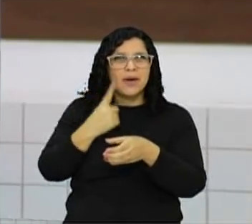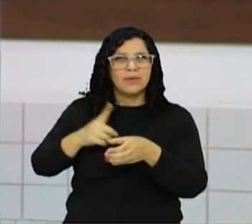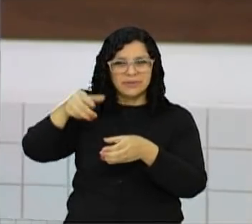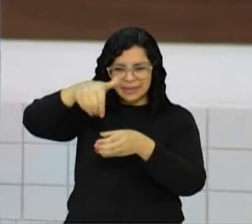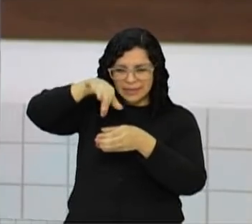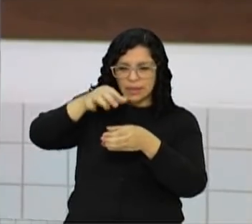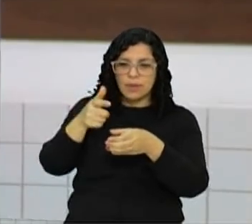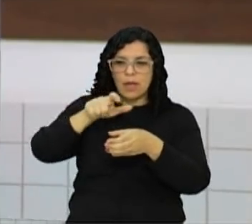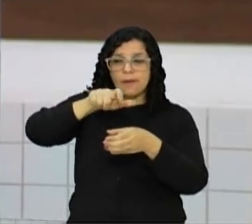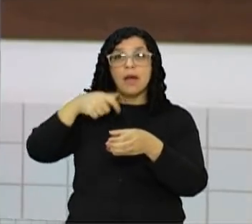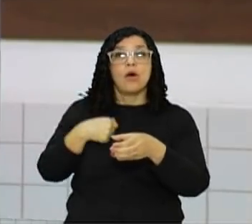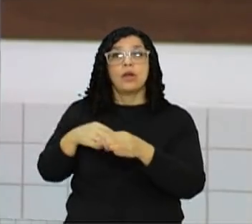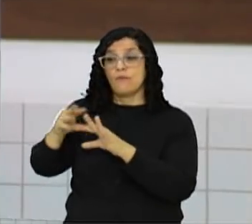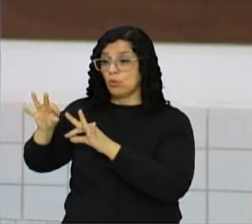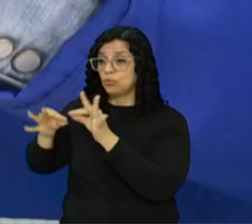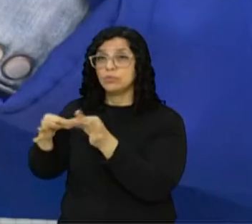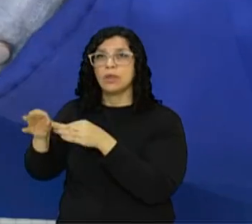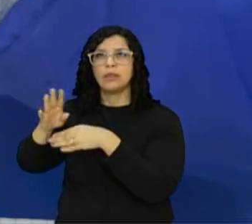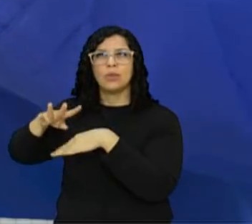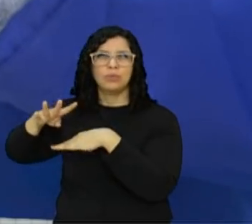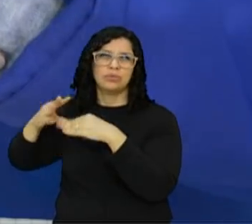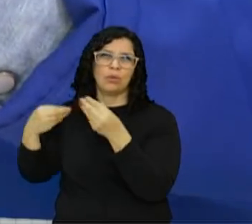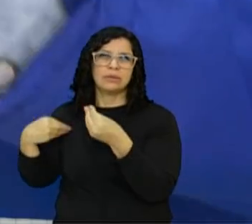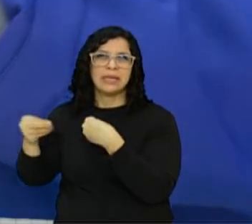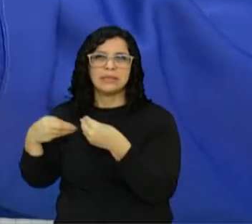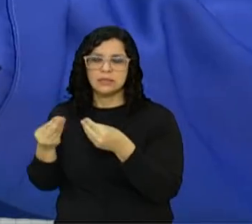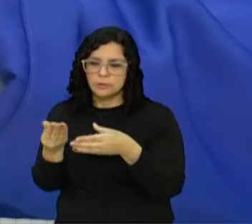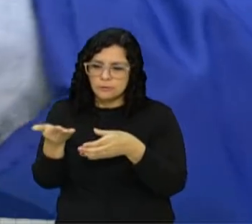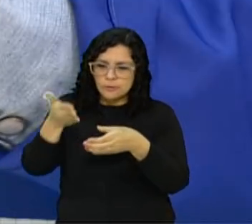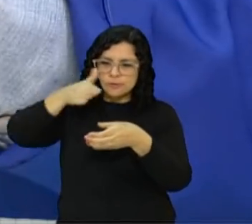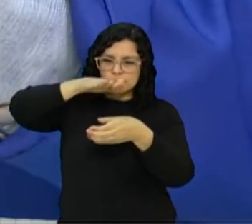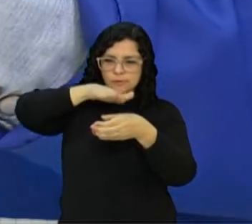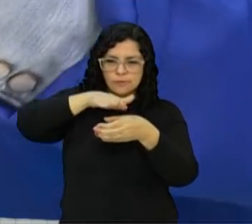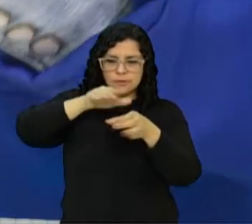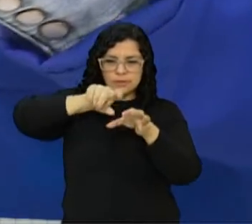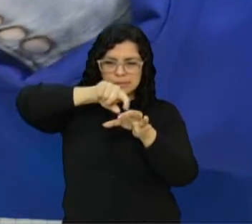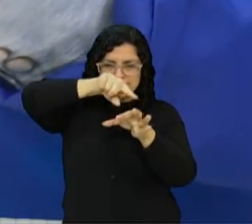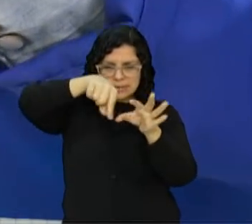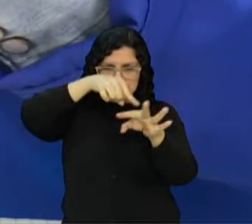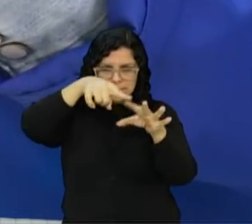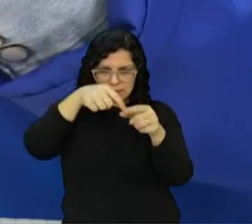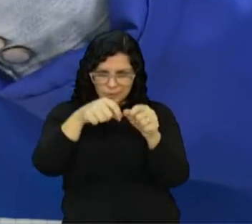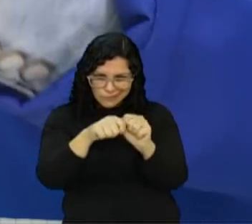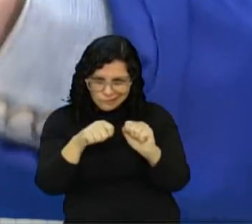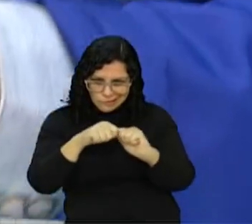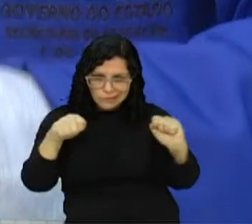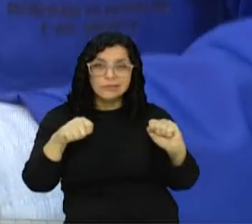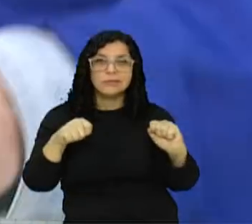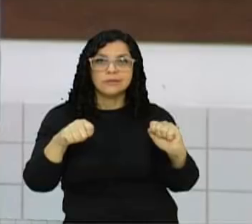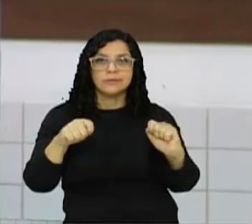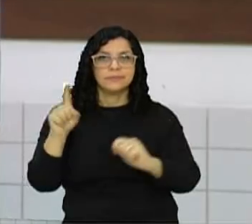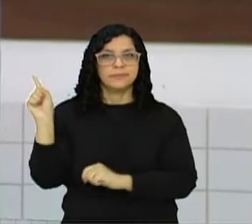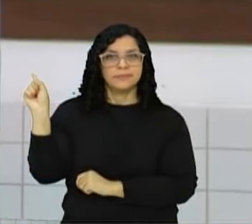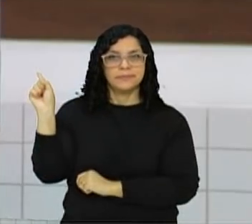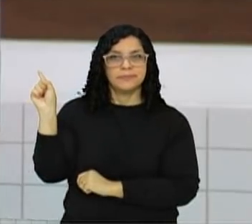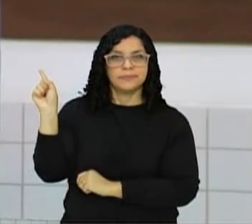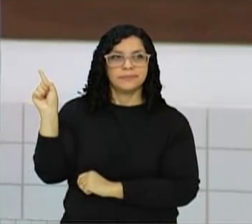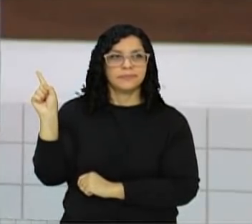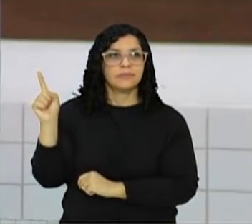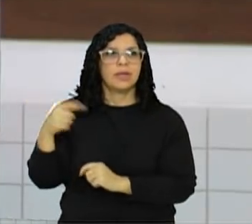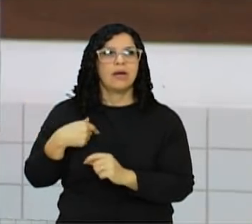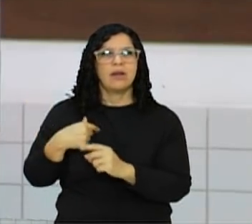cima, sem a tampa, coloco a gaze dobradinha e amarro com o meu barbante. Vou